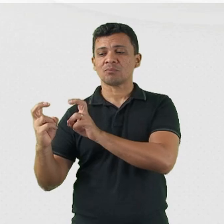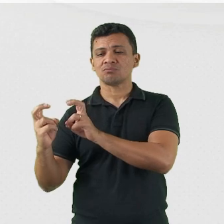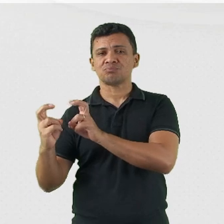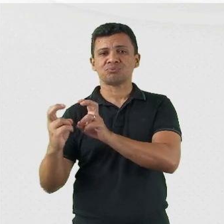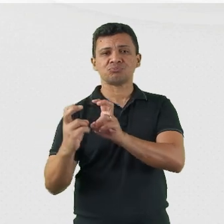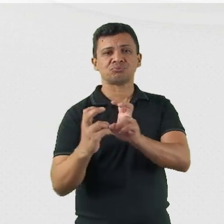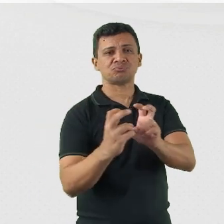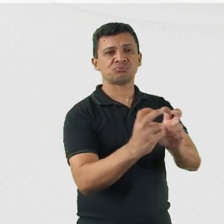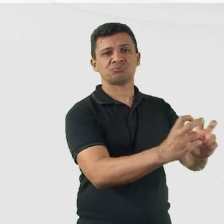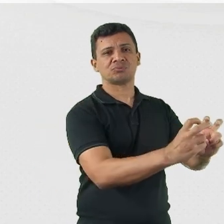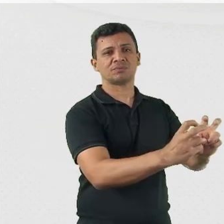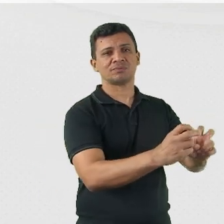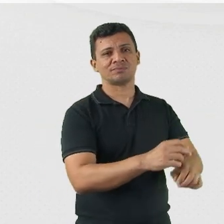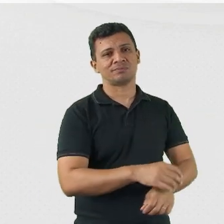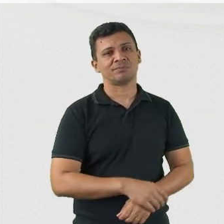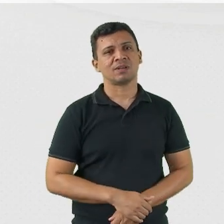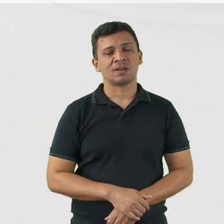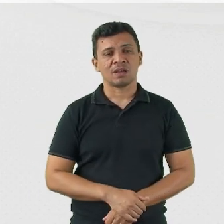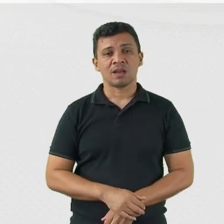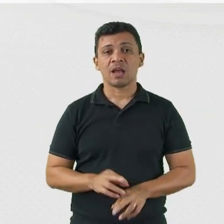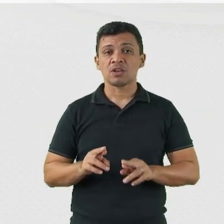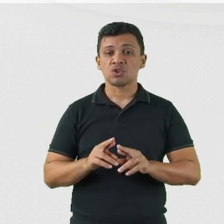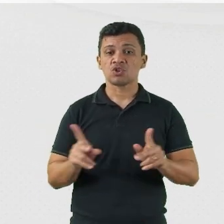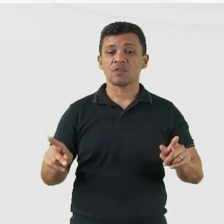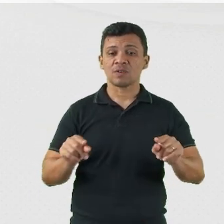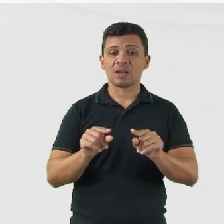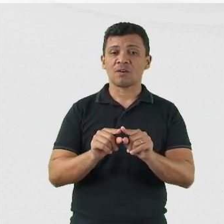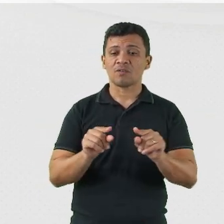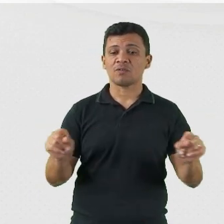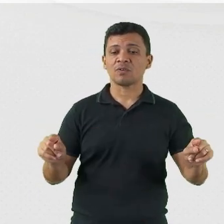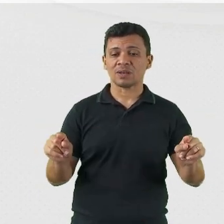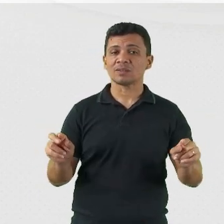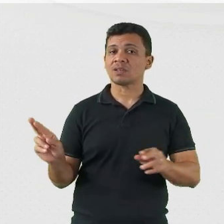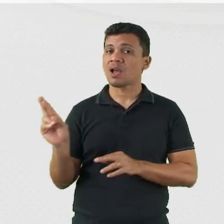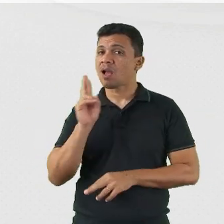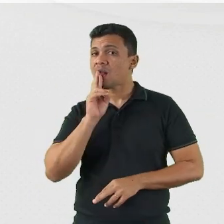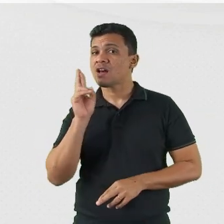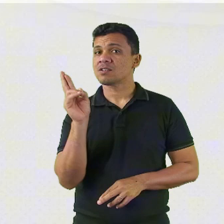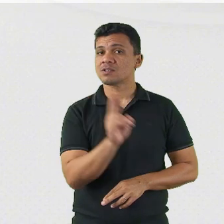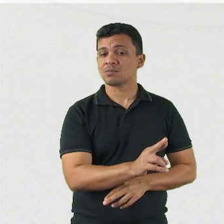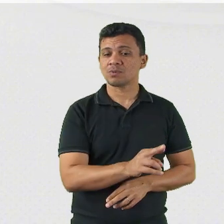Olha a diferença nas formas afirmativas. I go